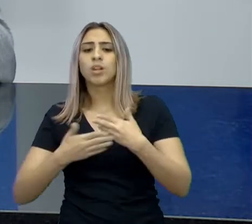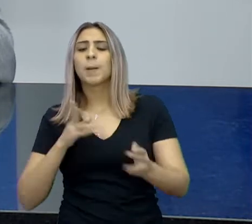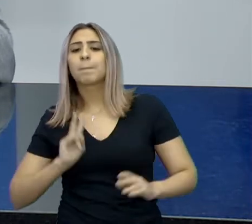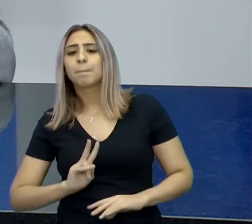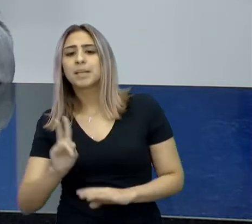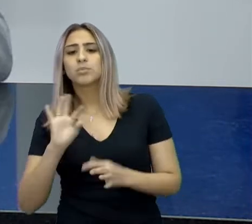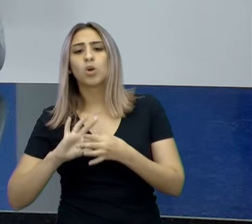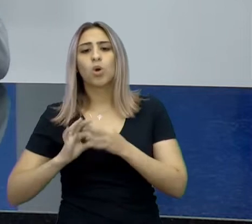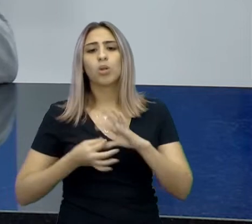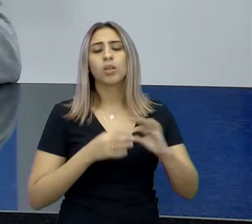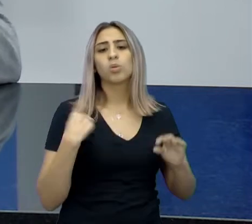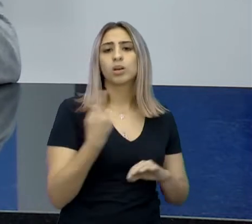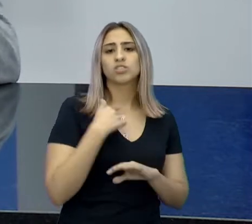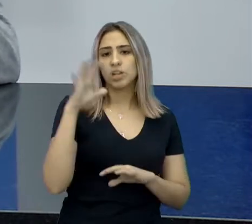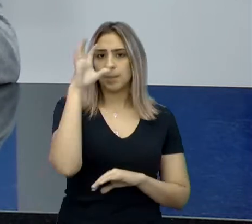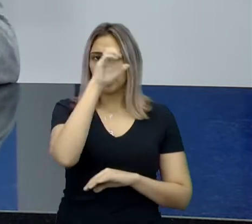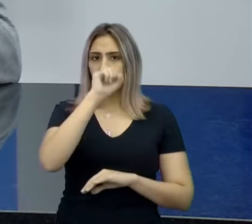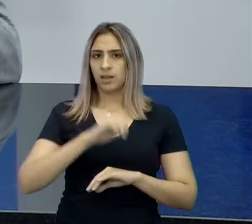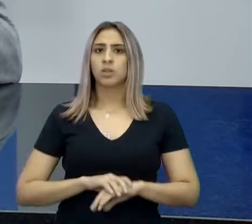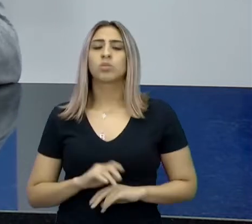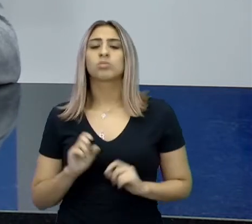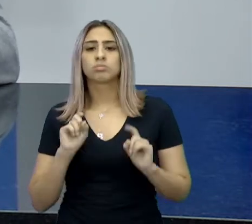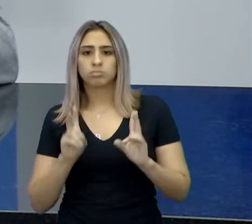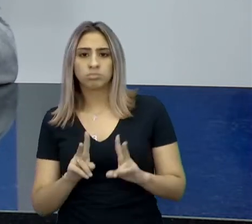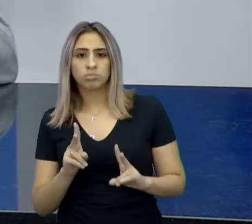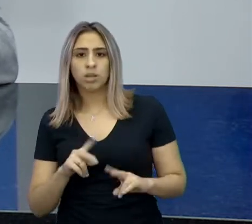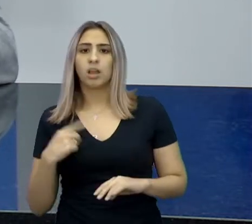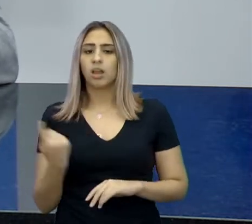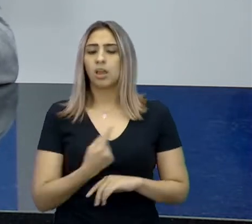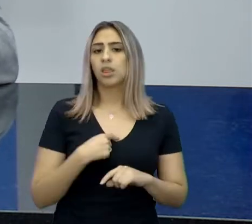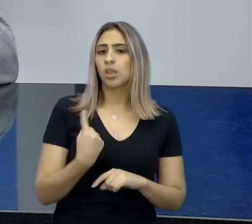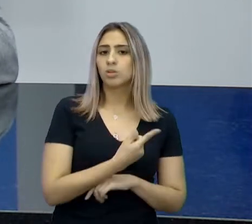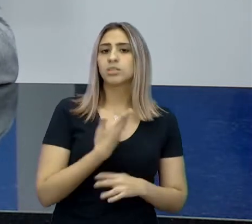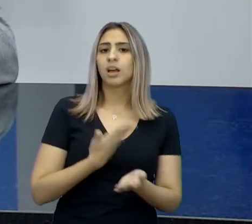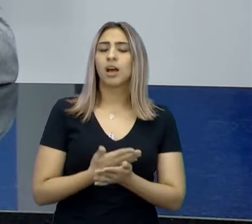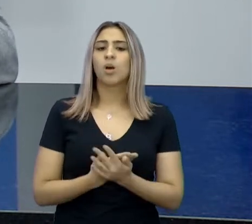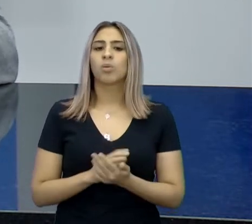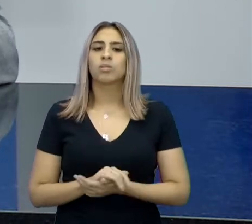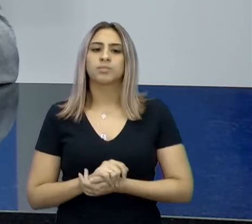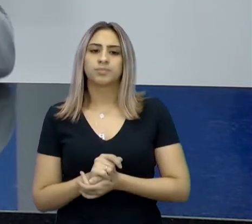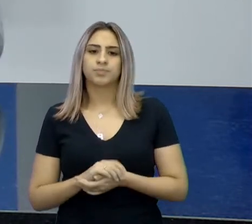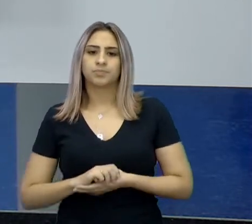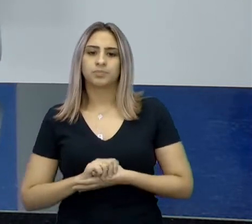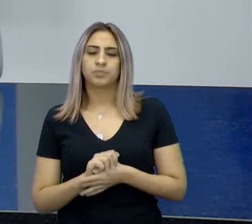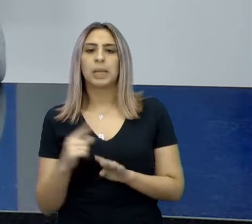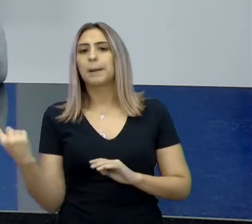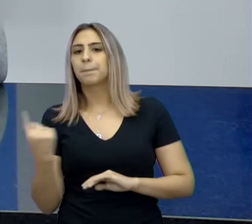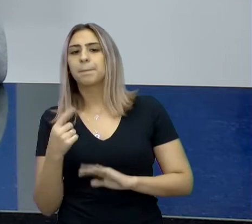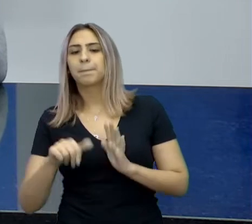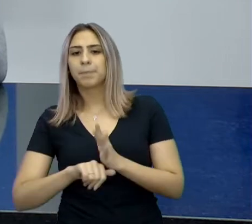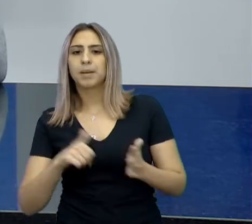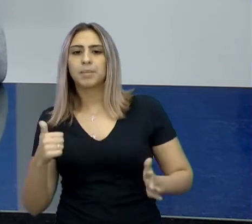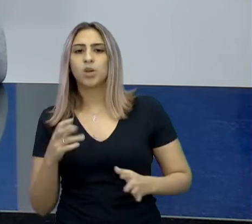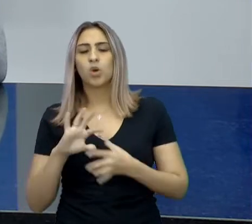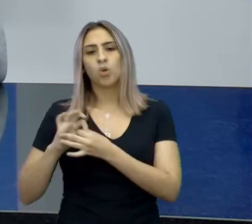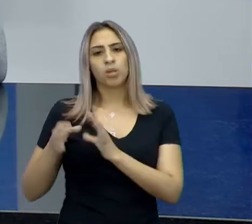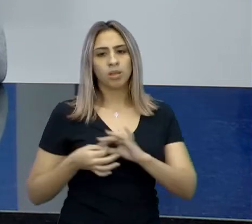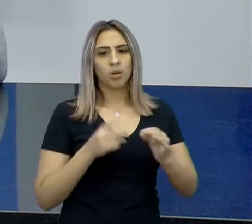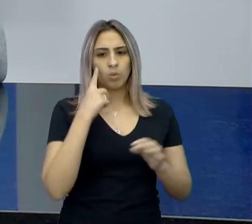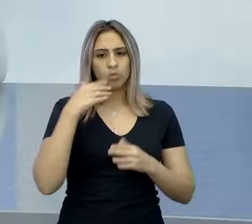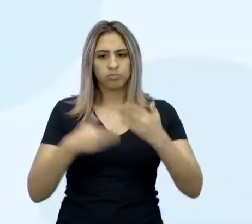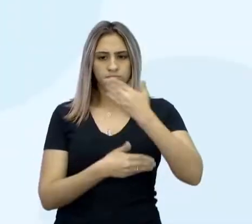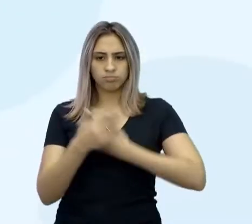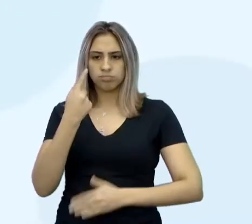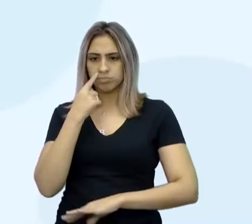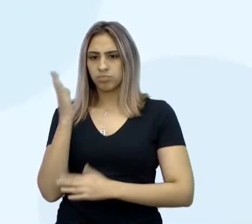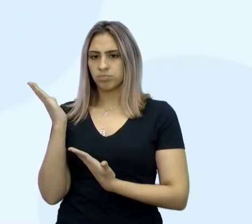mesmo conteúdo que a gente está aprendendo. Beleza? Vamos lá para a nossa aula. Bora lá para o nosso primeiro conteúdo aqui na tela. Vamos